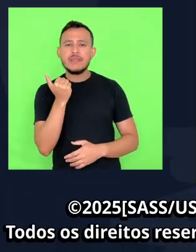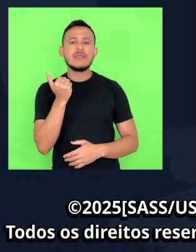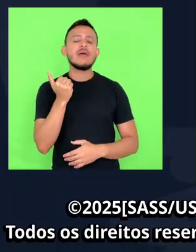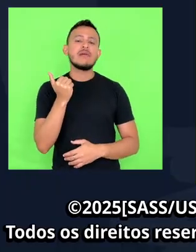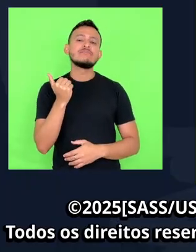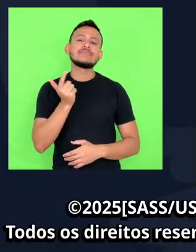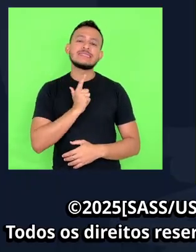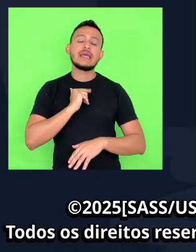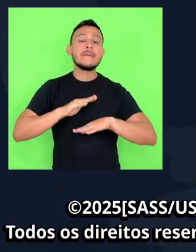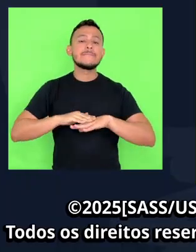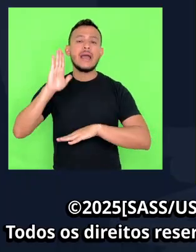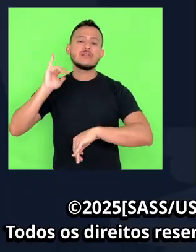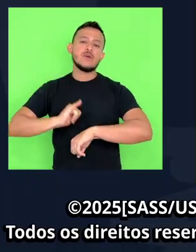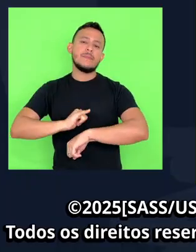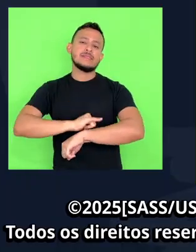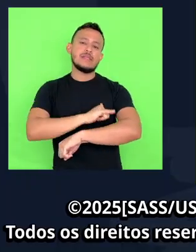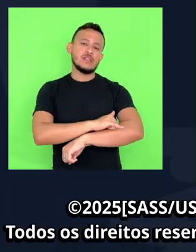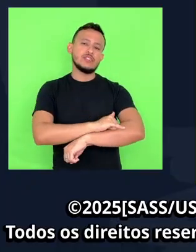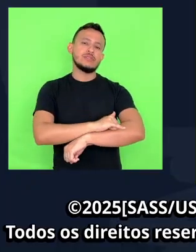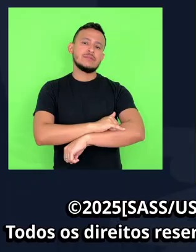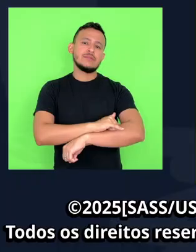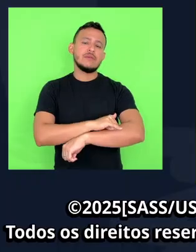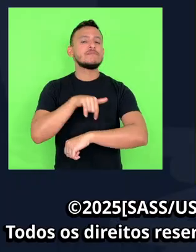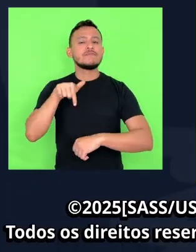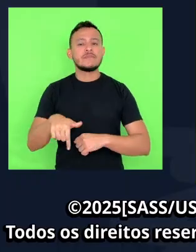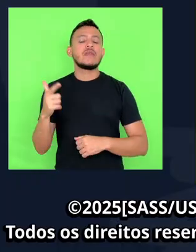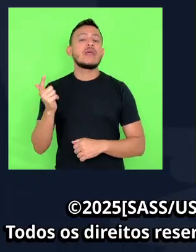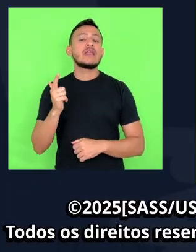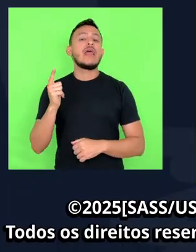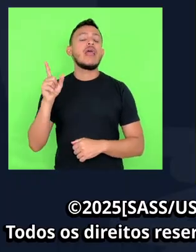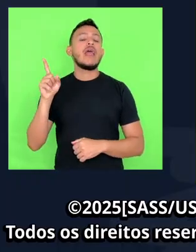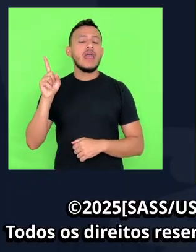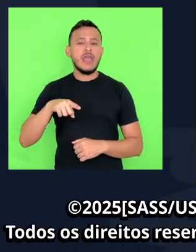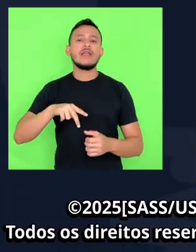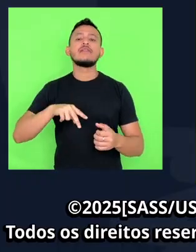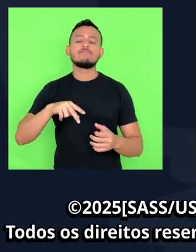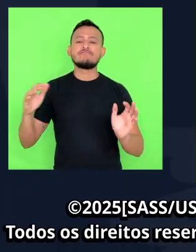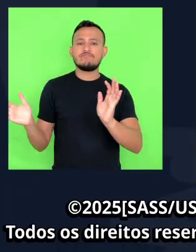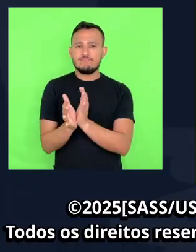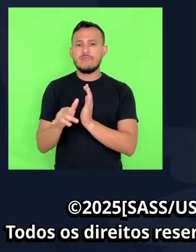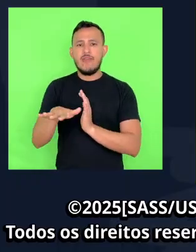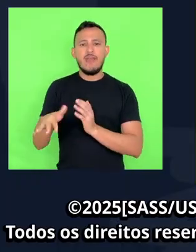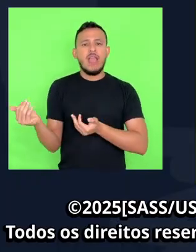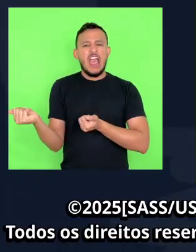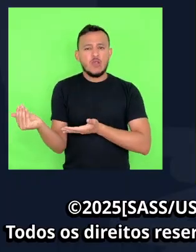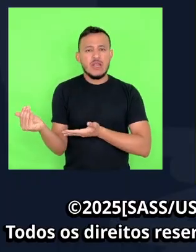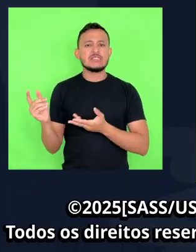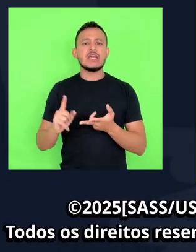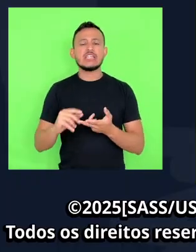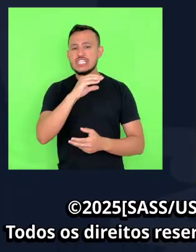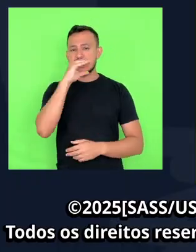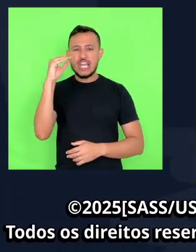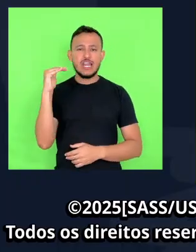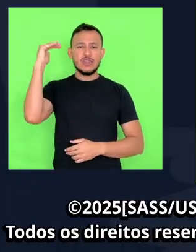mais obesidade. Isso é particularmente verdade entre adolescentes e